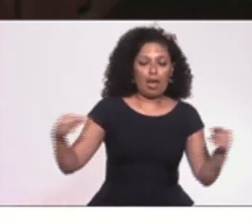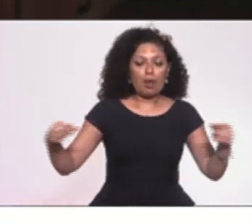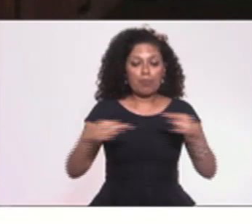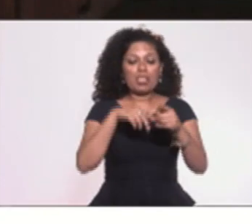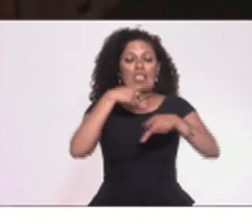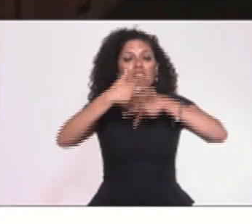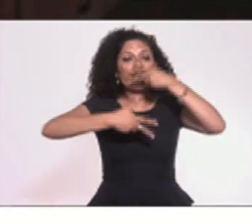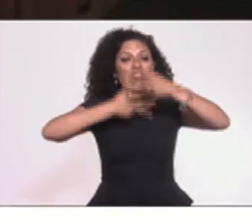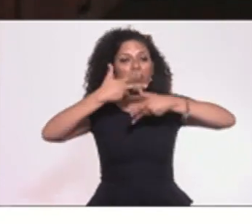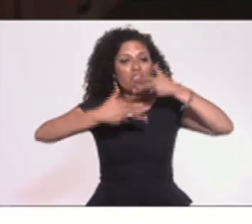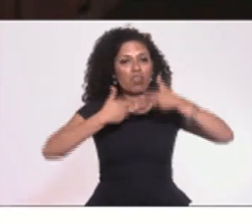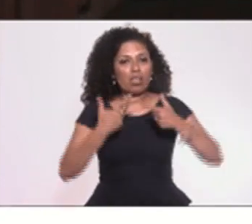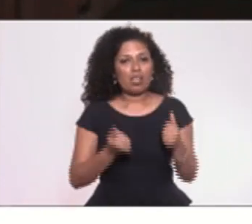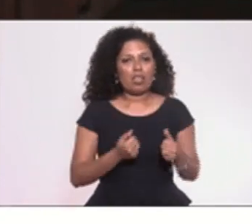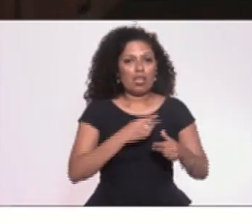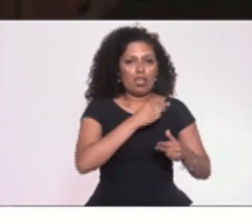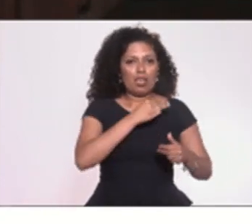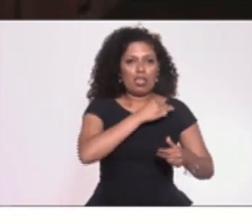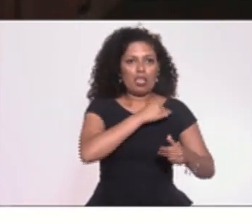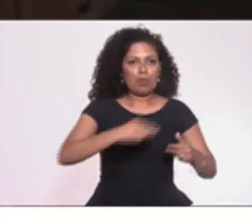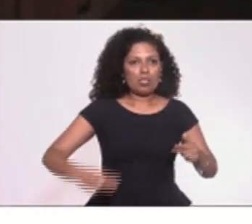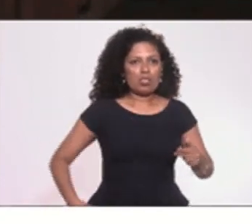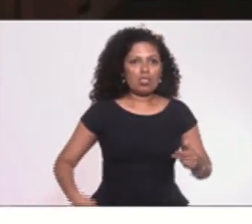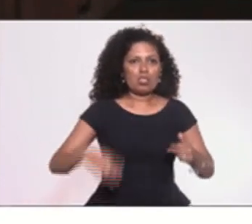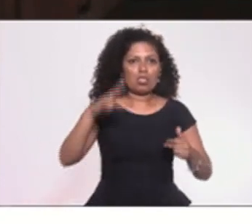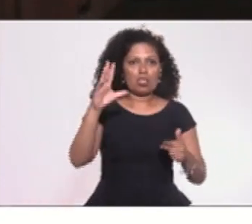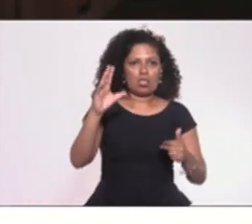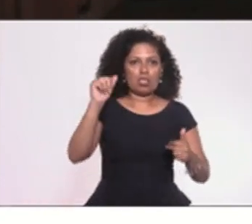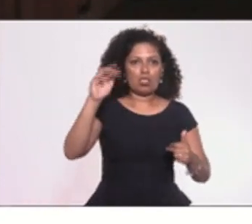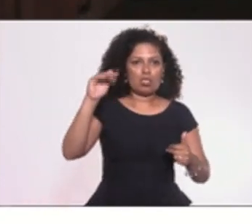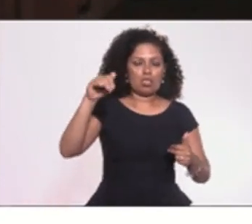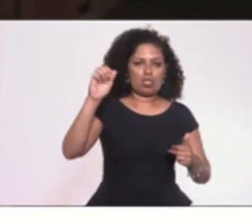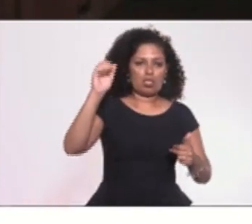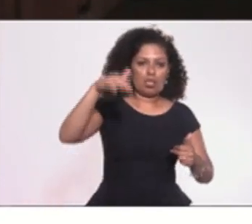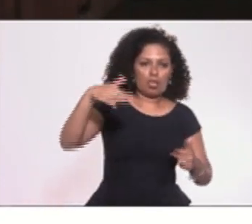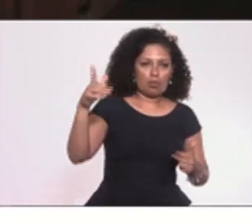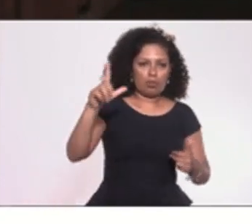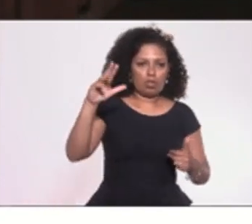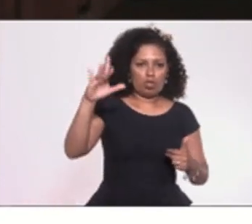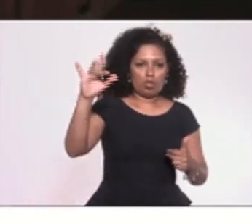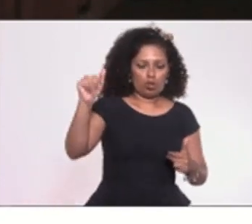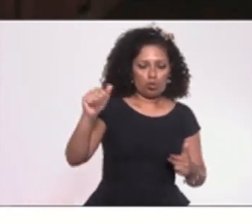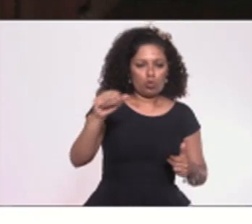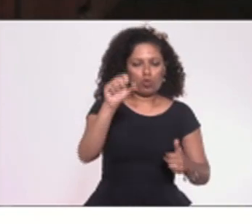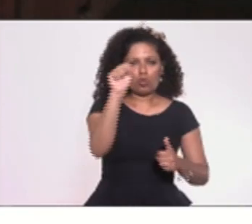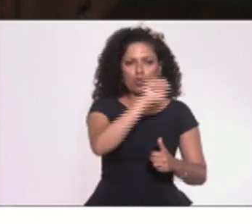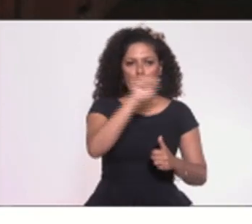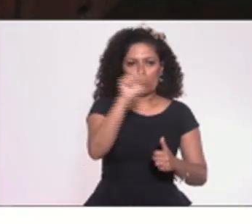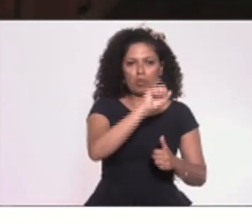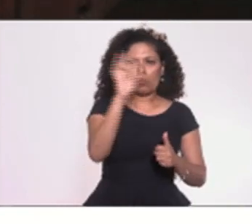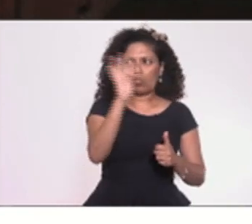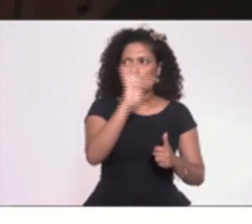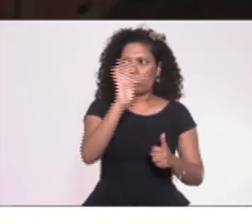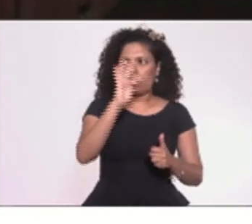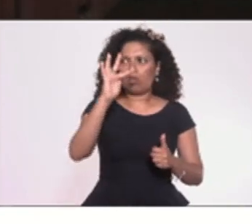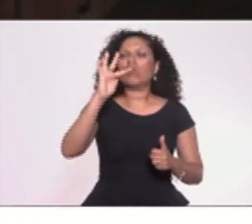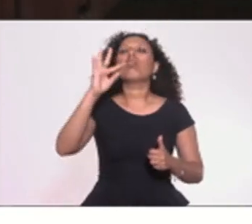dizer que a ministra Carmen Lúcia, do Supremo Tribunal